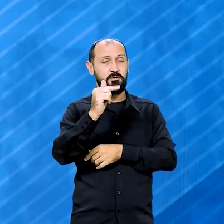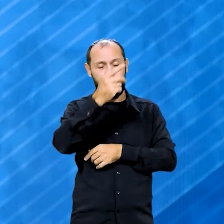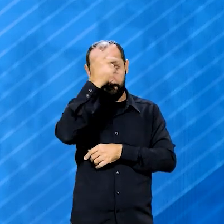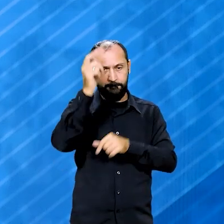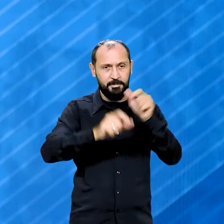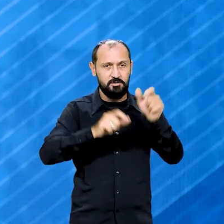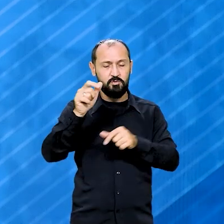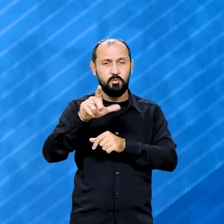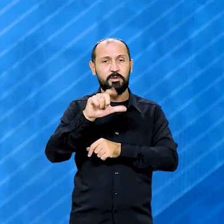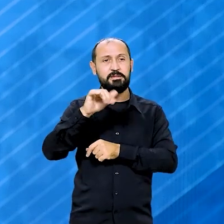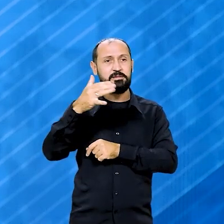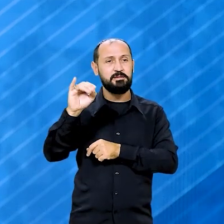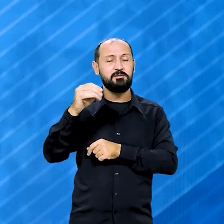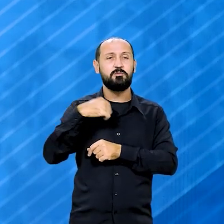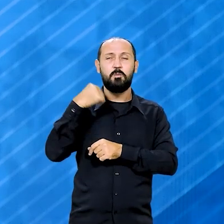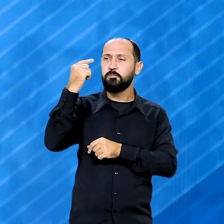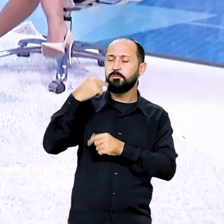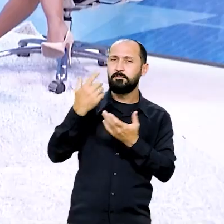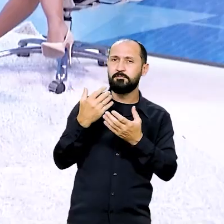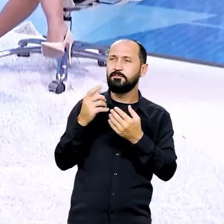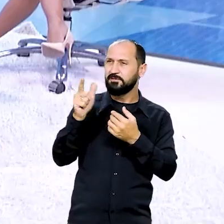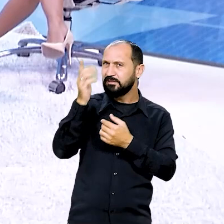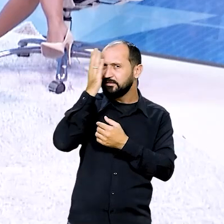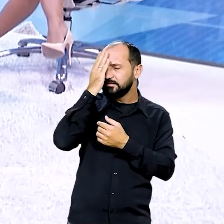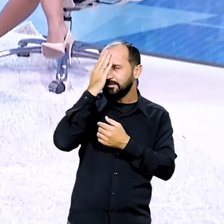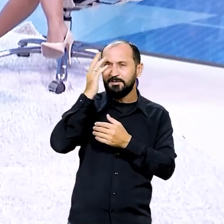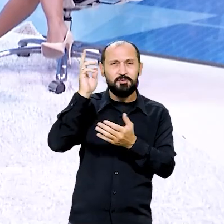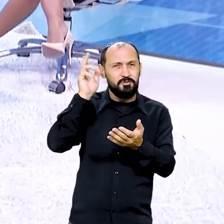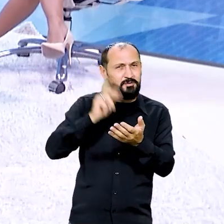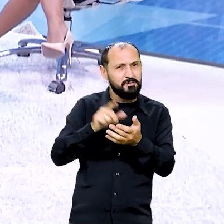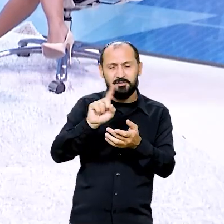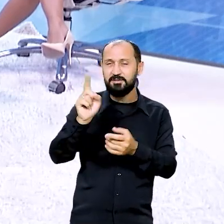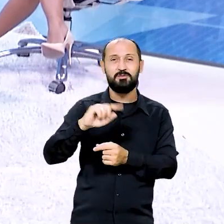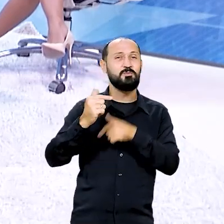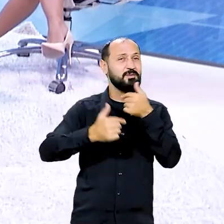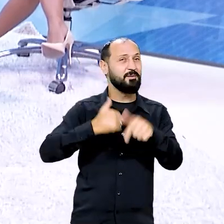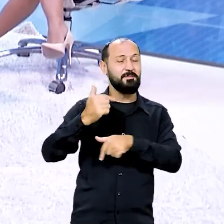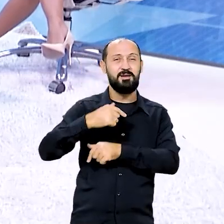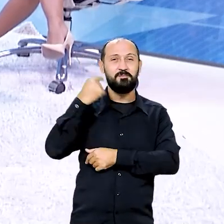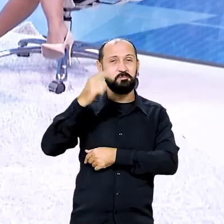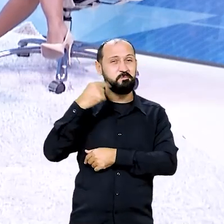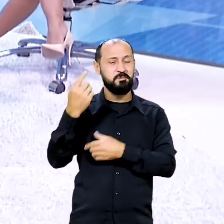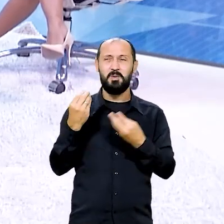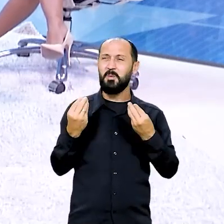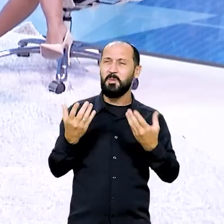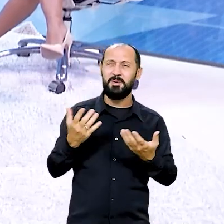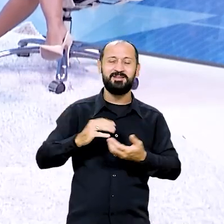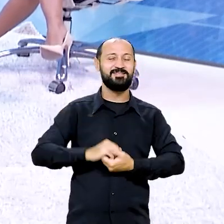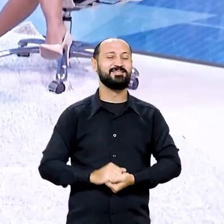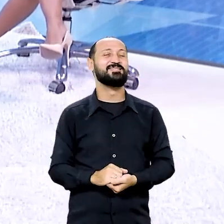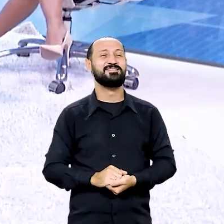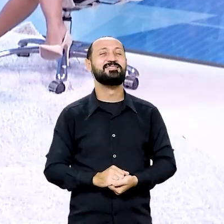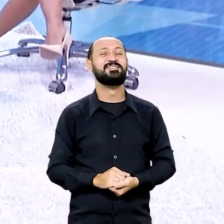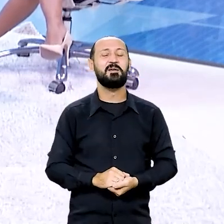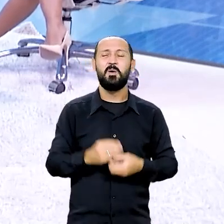uma equipe de 27 pessoas com licitação e eu não advogo. Eu falei, doutor, o senhor tem certeza que o senhor não advoga?